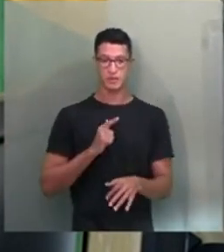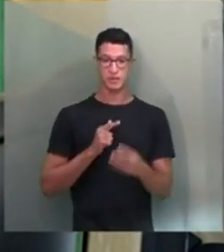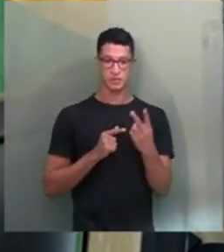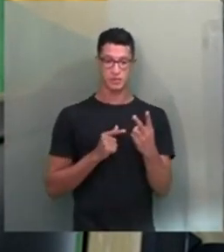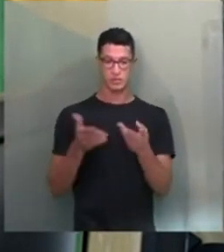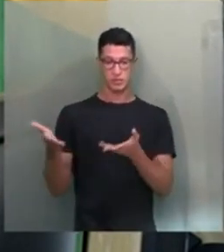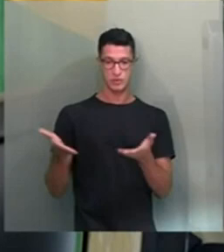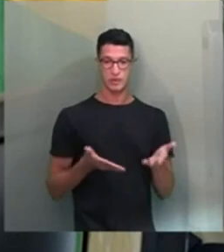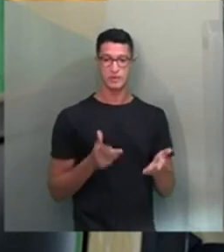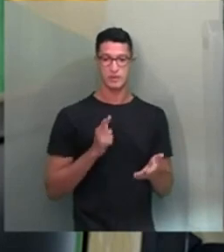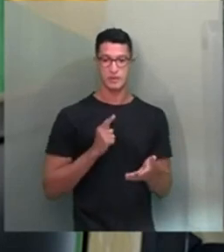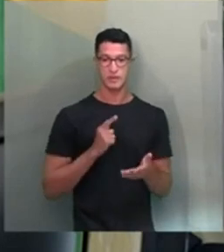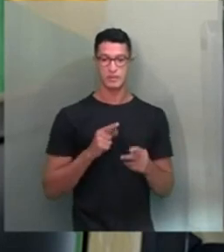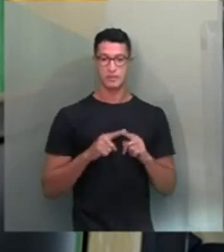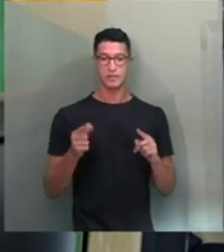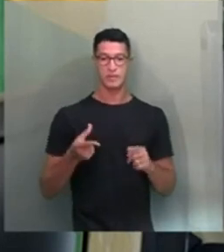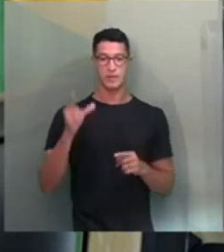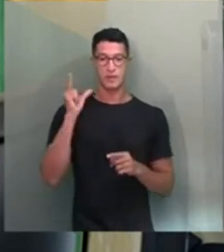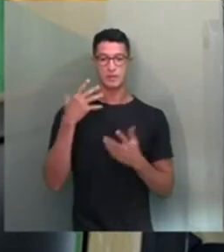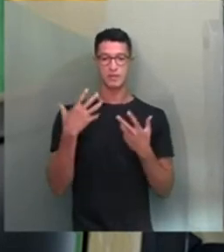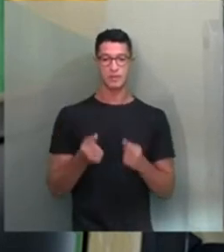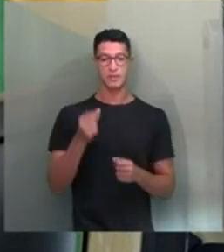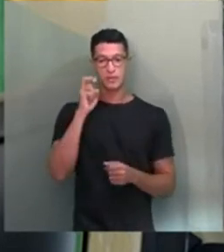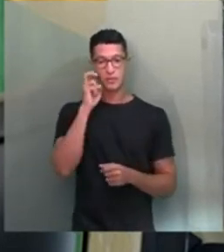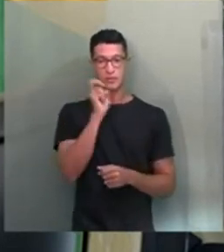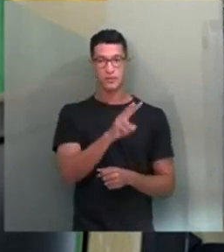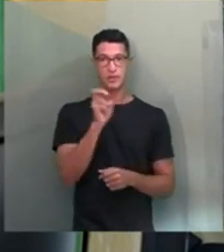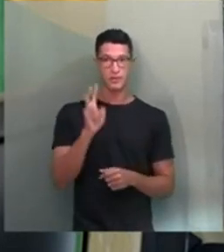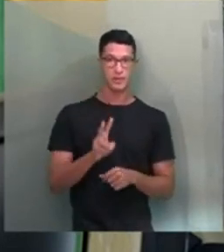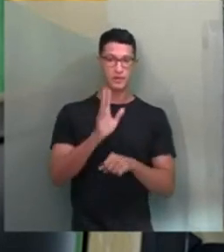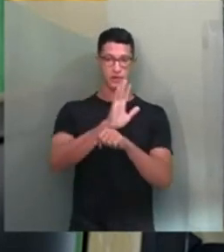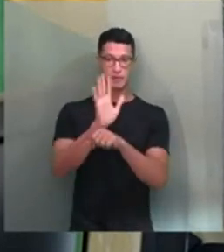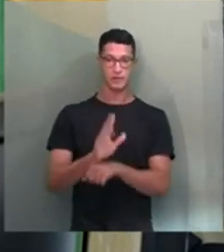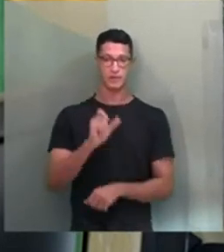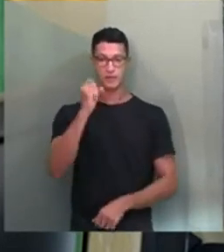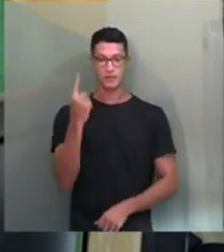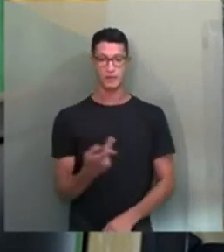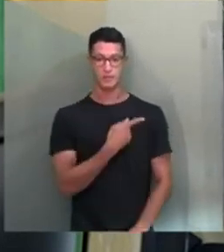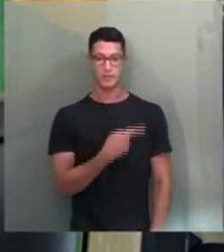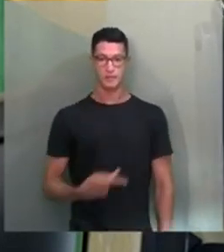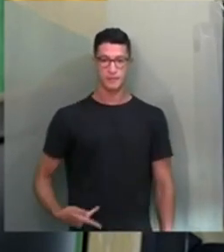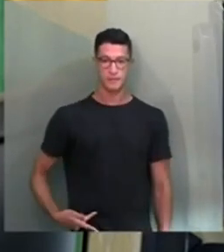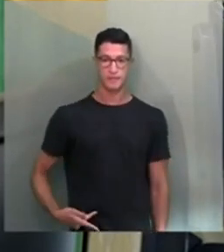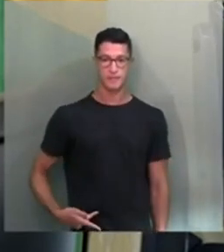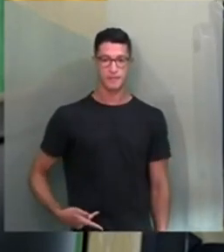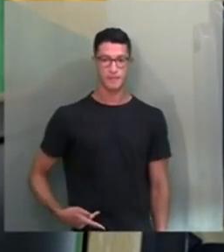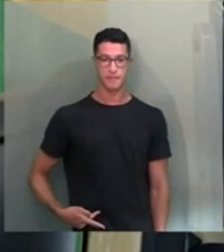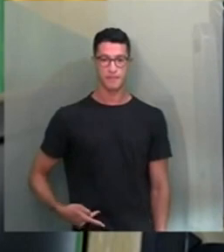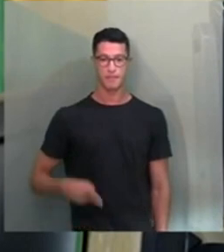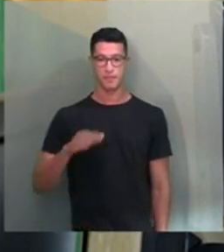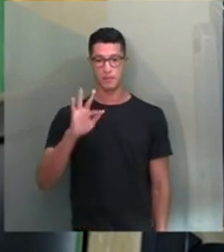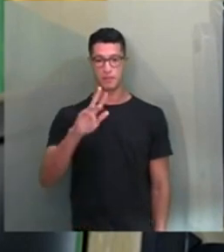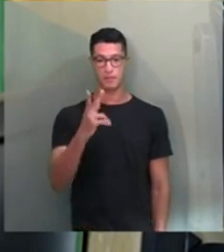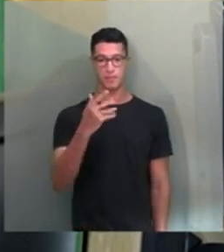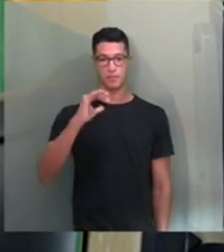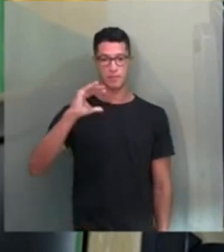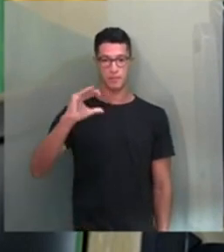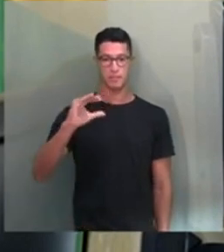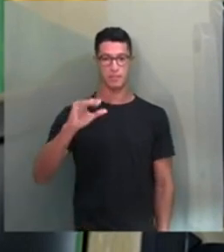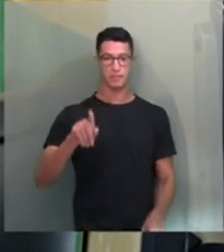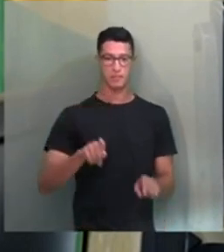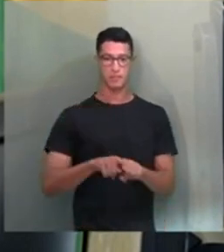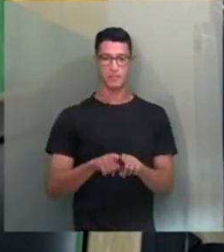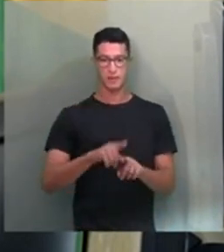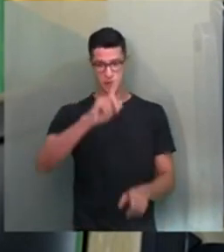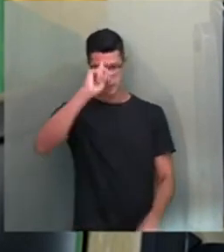dois convidados, mas antes nós vamos assistir a um vídeo do ex-presidente da República, Fernando Henrique Cardoso, que também